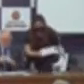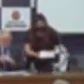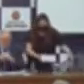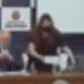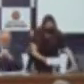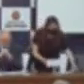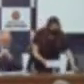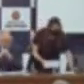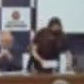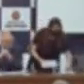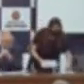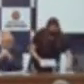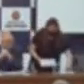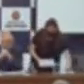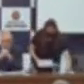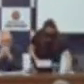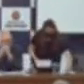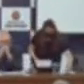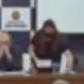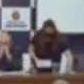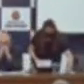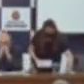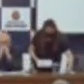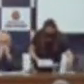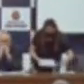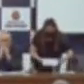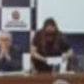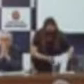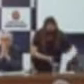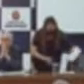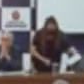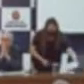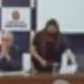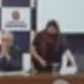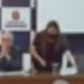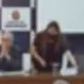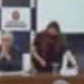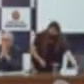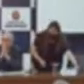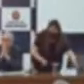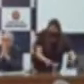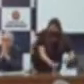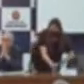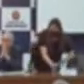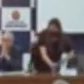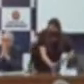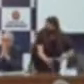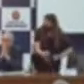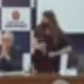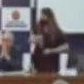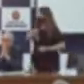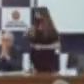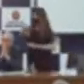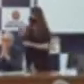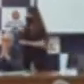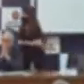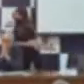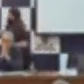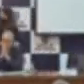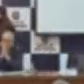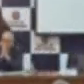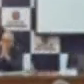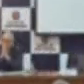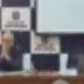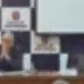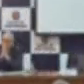como colocou o nosso secretário nacional, Pedro, nós estamos falando de salvar